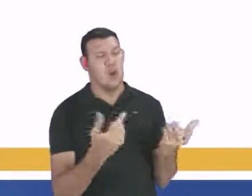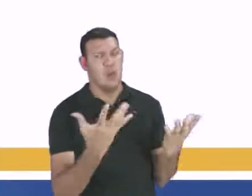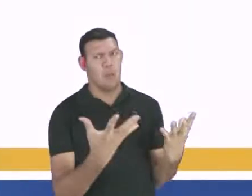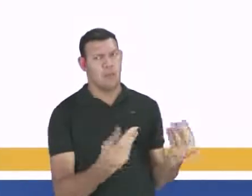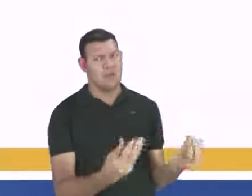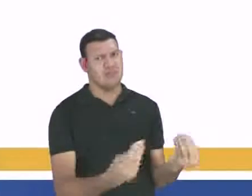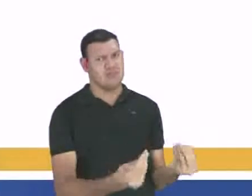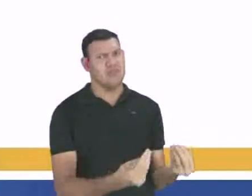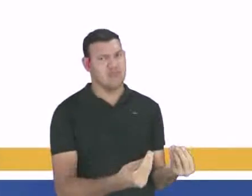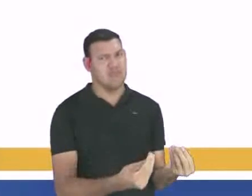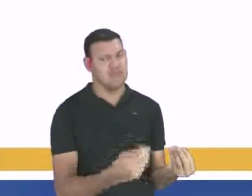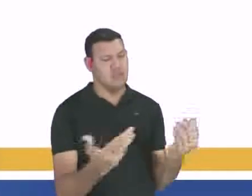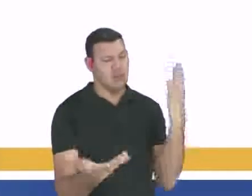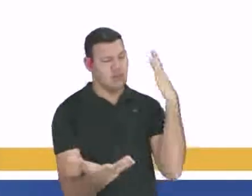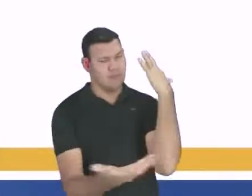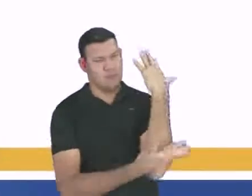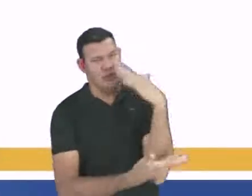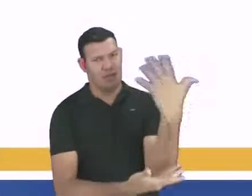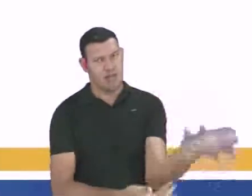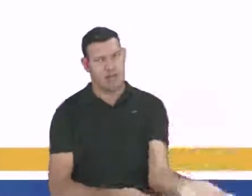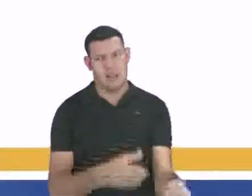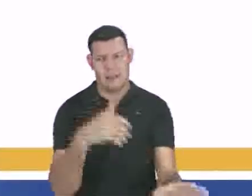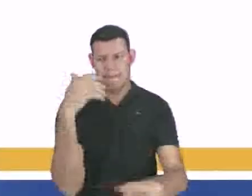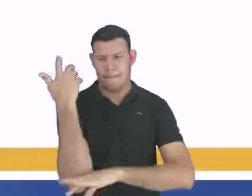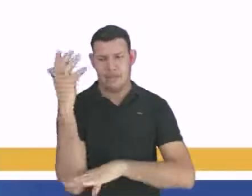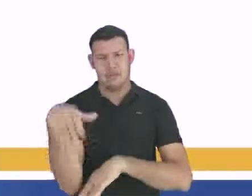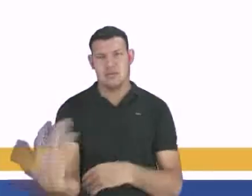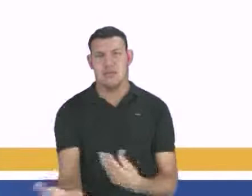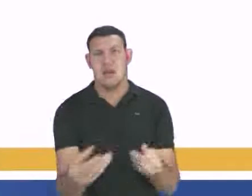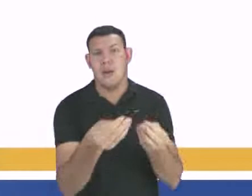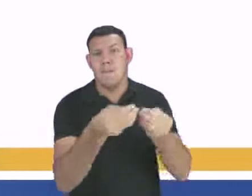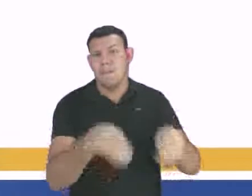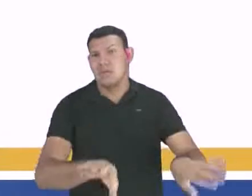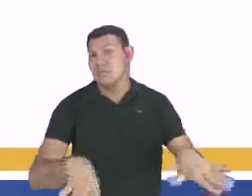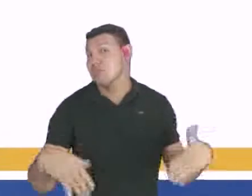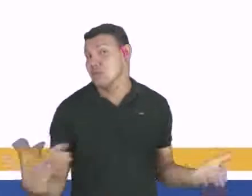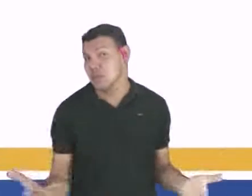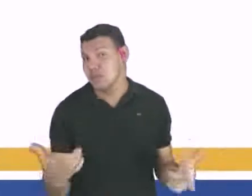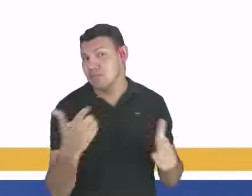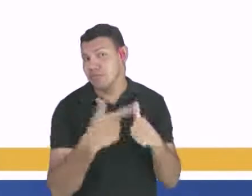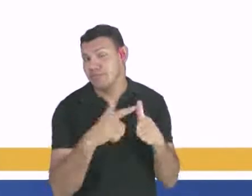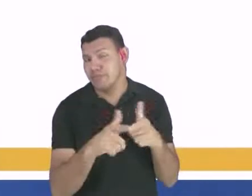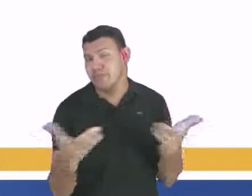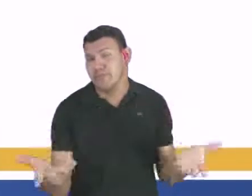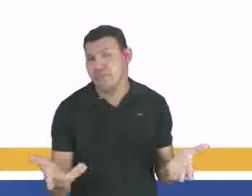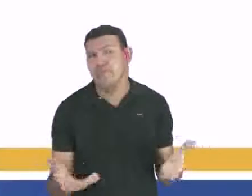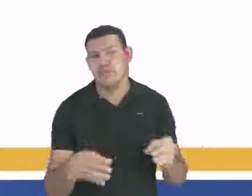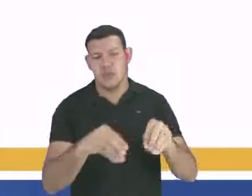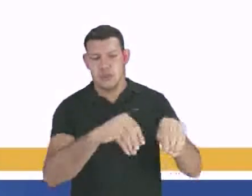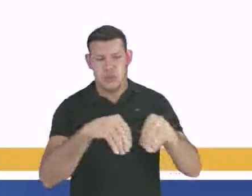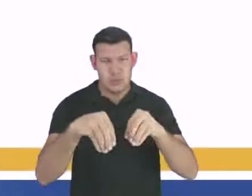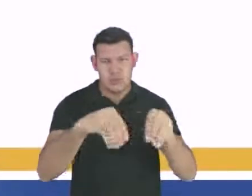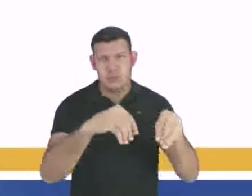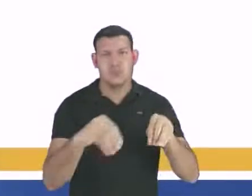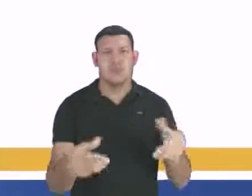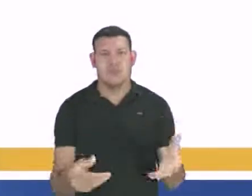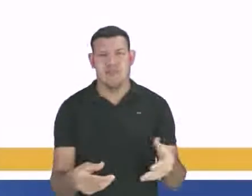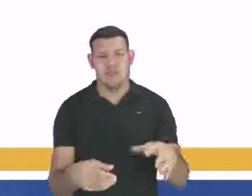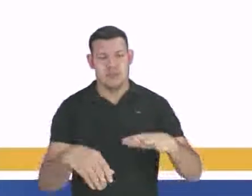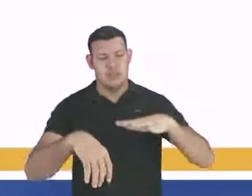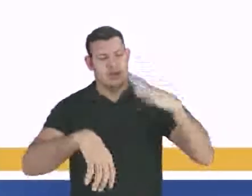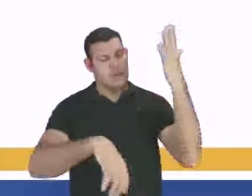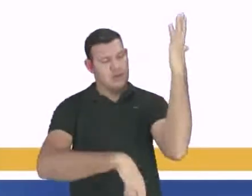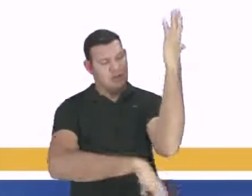árvores, tá? Quais são as consequências desse problema ambiental? Nós temos a erosão do solo, mais uma vez, né? As raízes